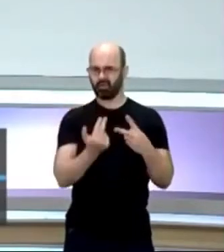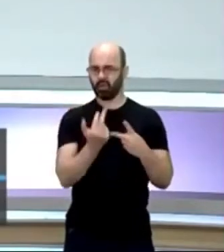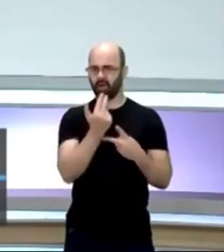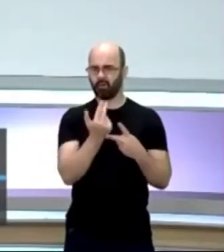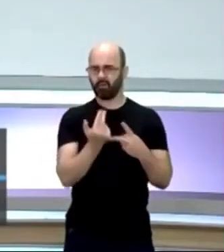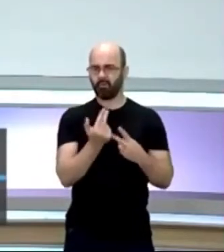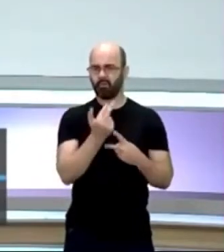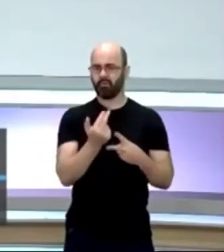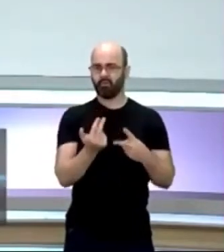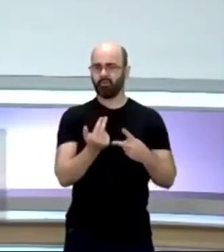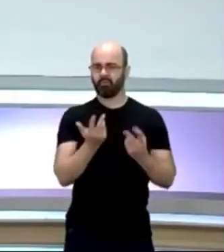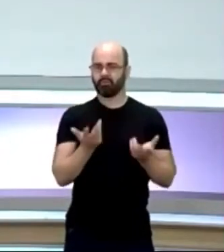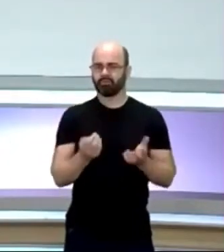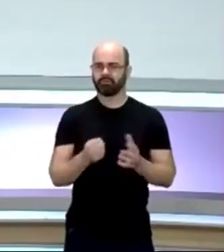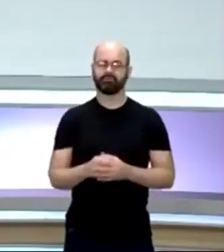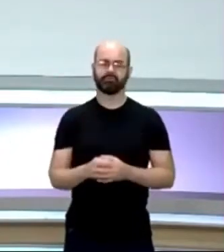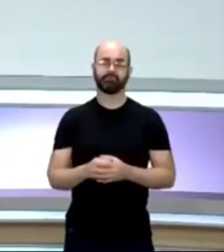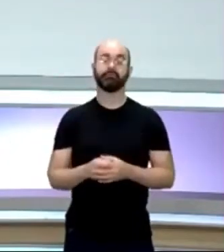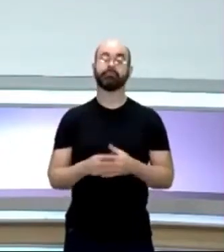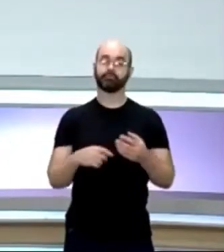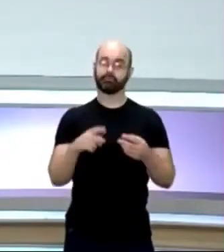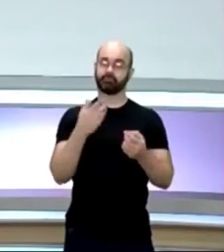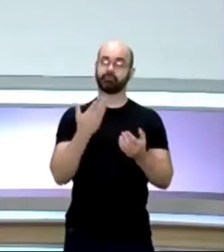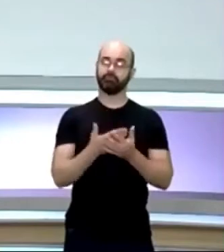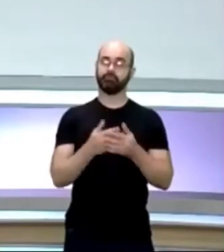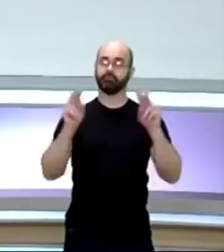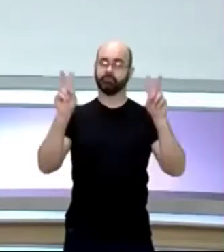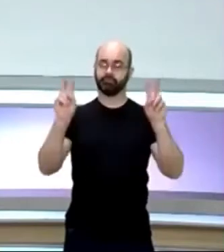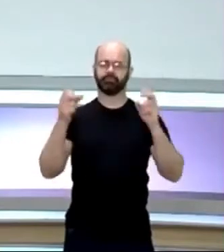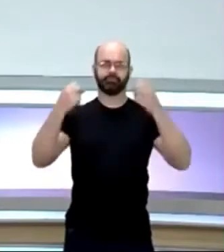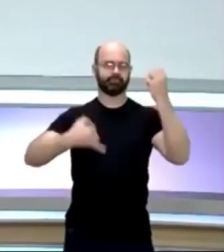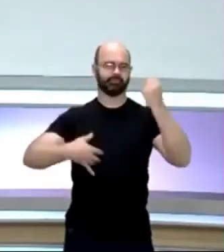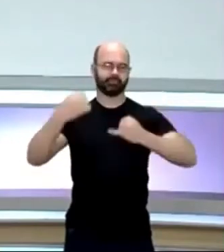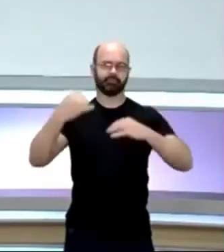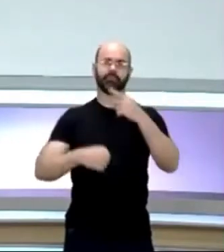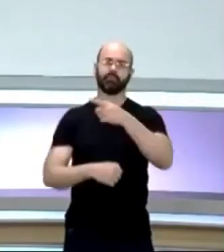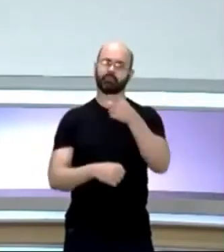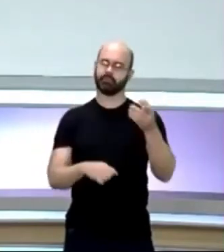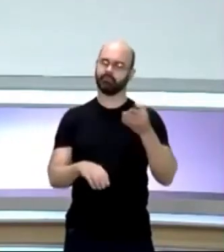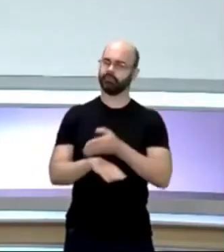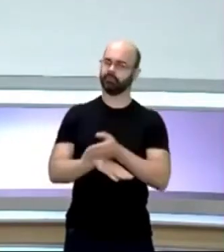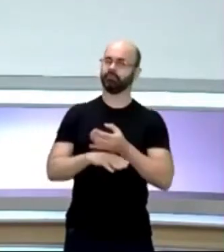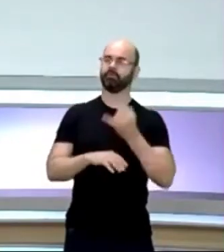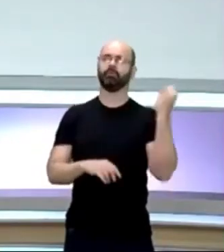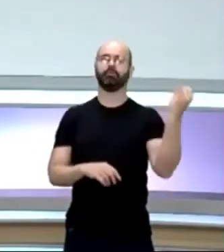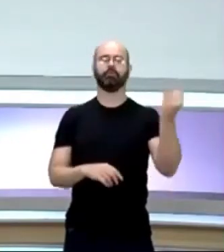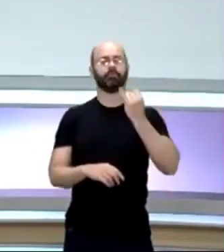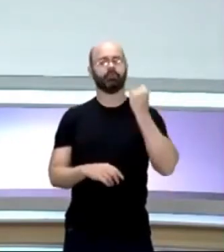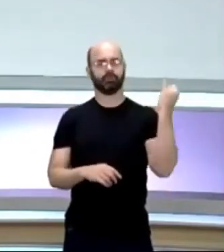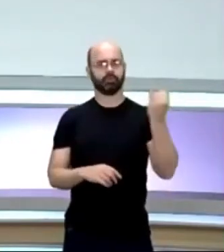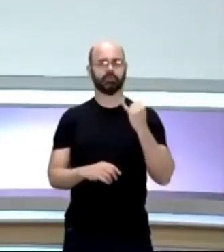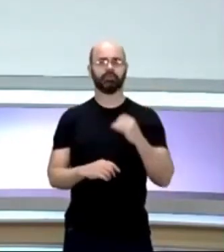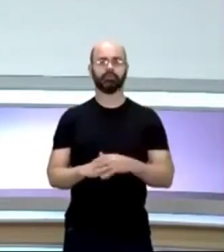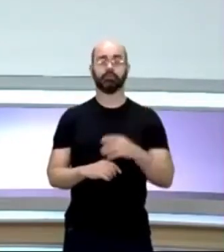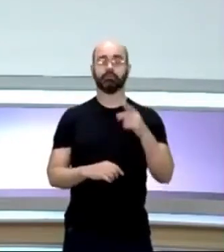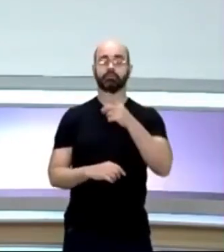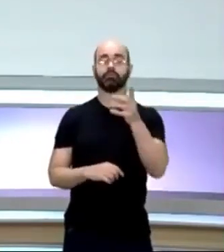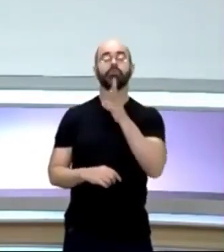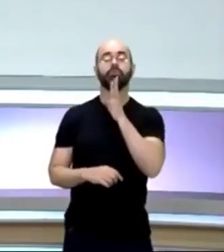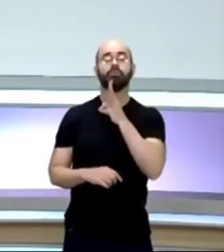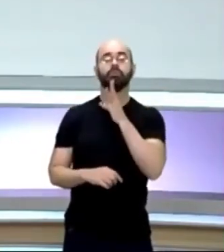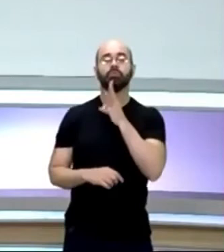na questão climática, vai ter nessa aula. Então é importante vocês participarem, né, vocês conhecerem,